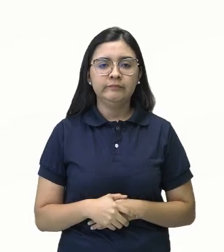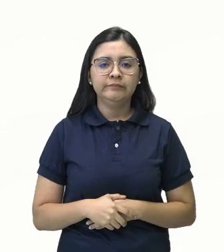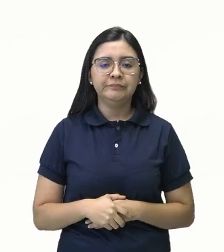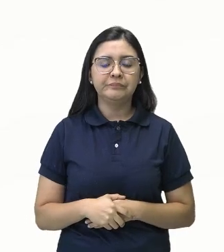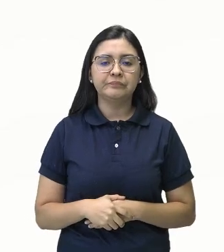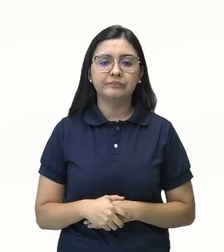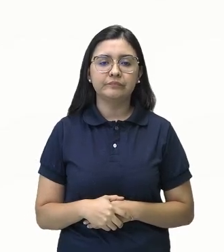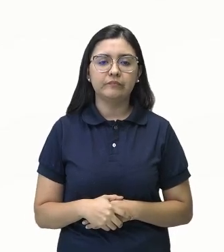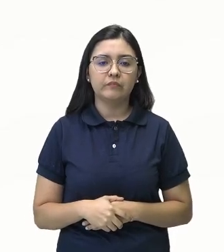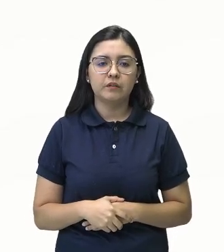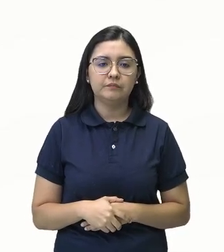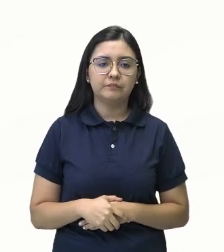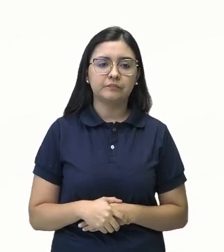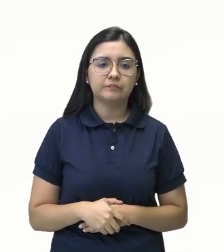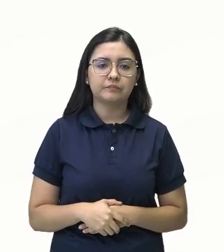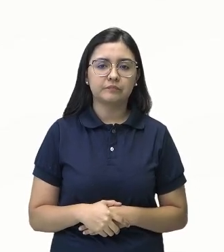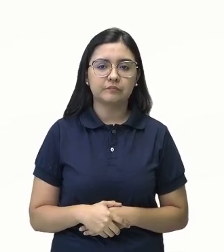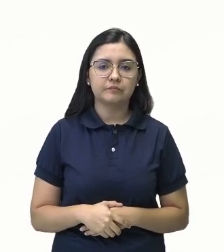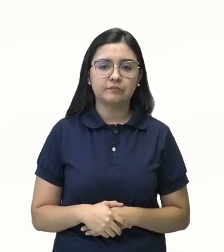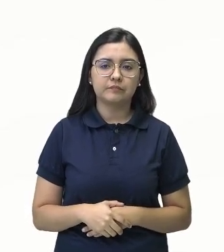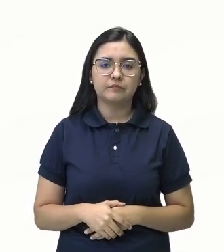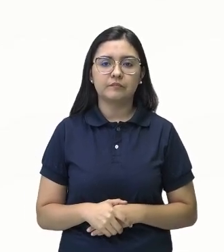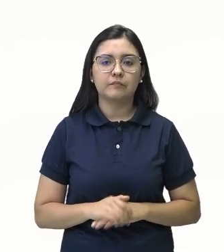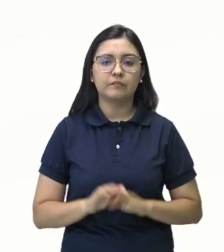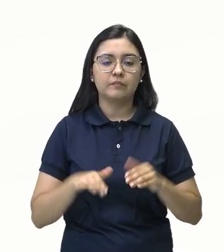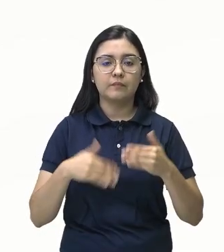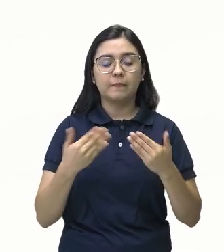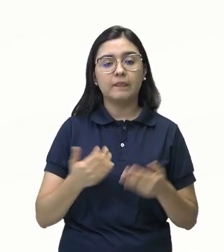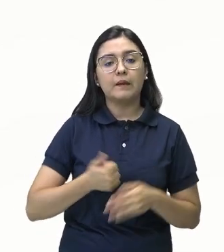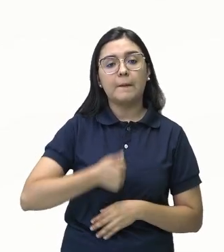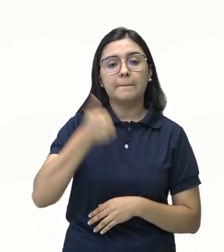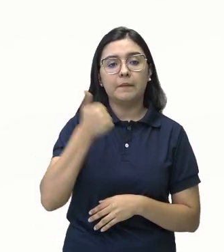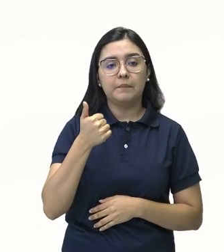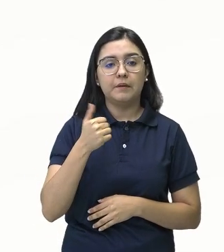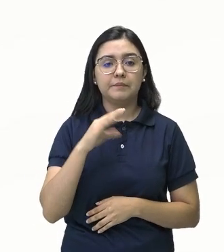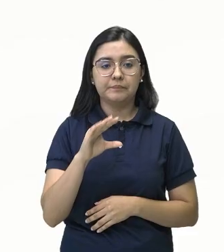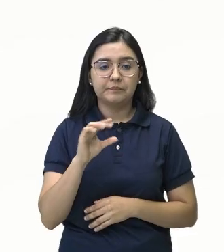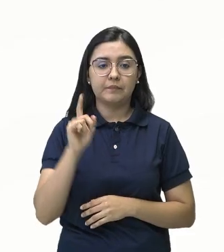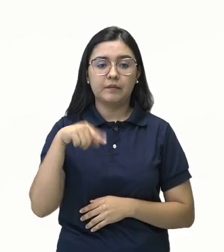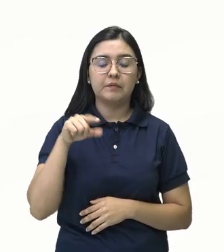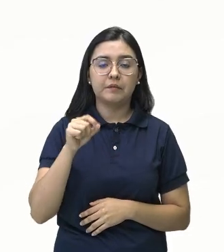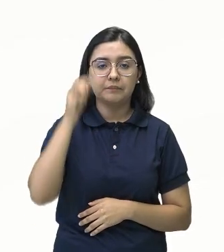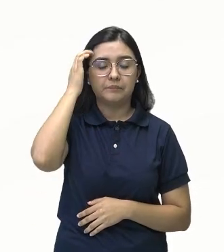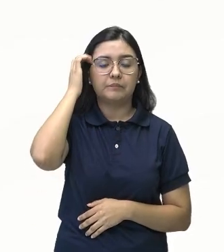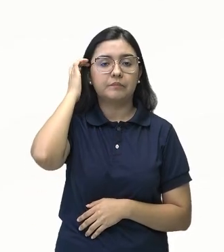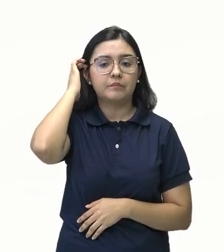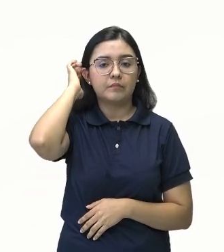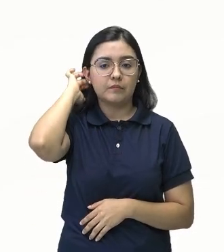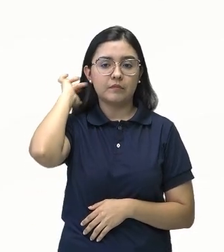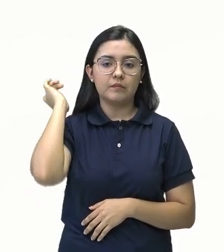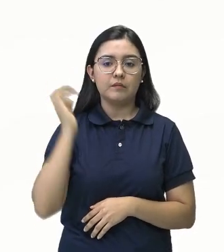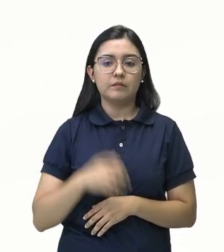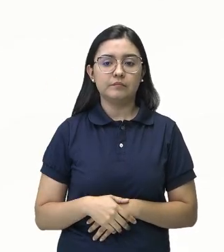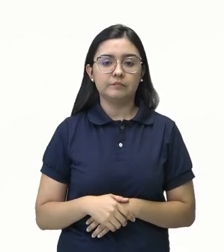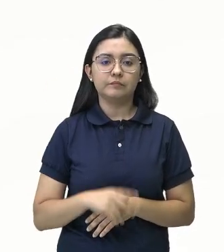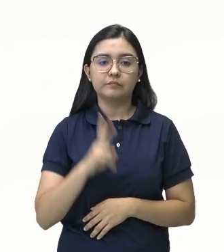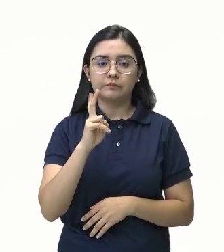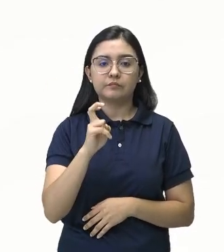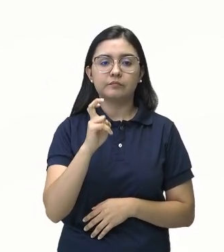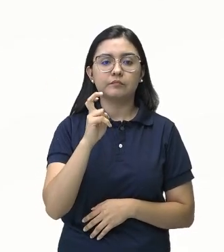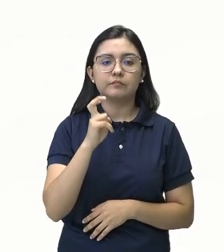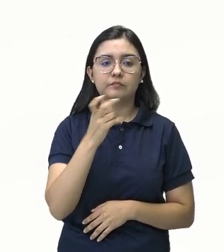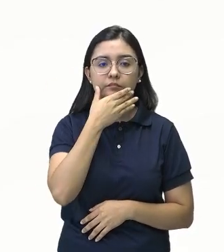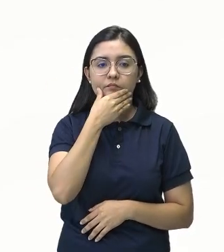2 combinações. A nossa primeira combinação, que é dos 5 homens possíveis,